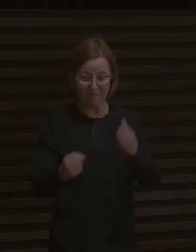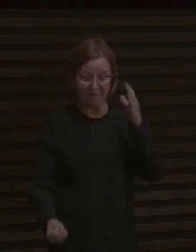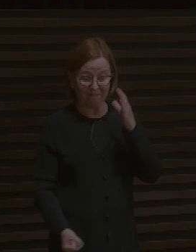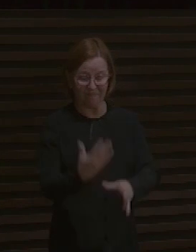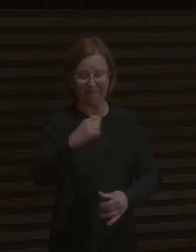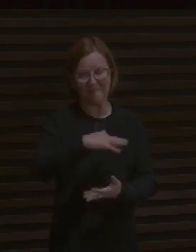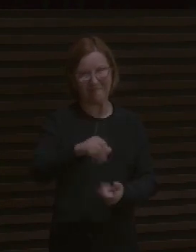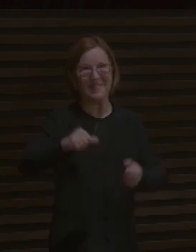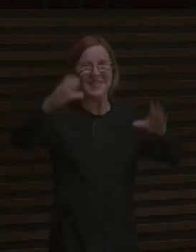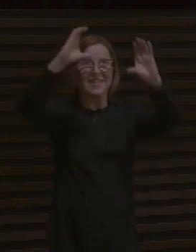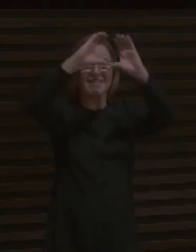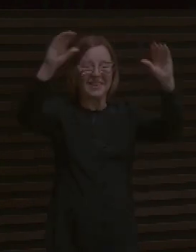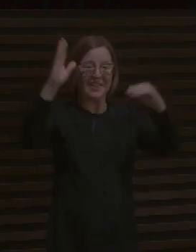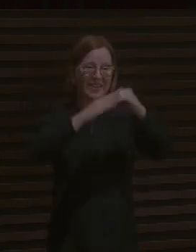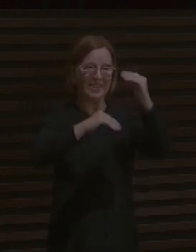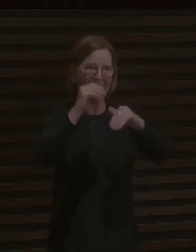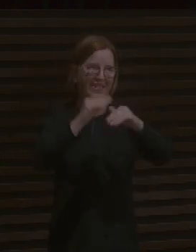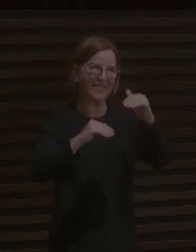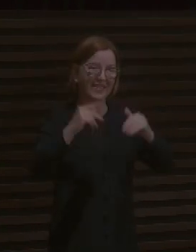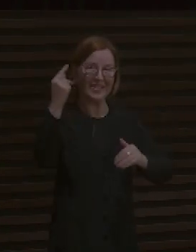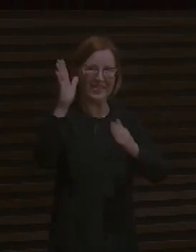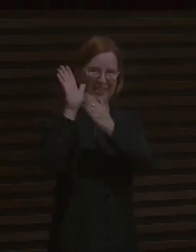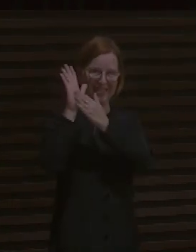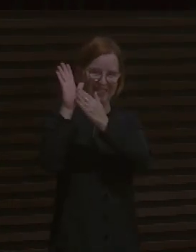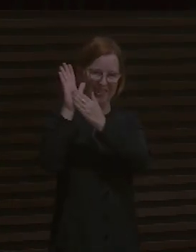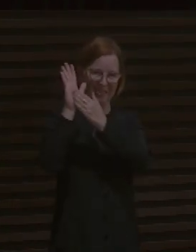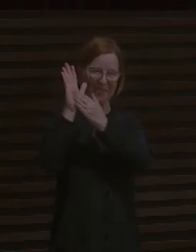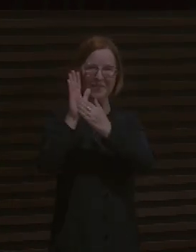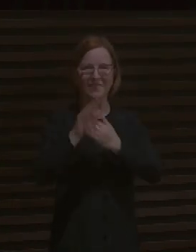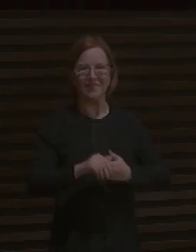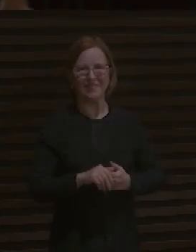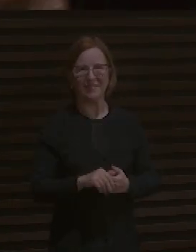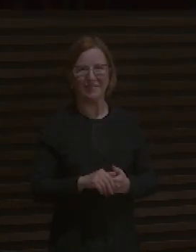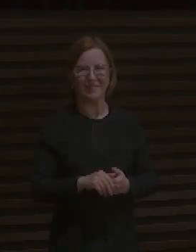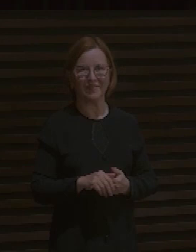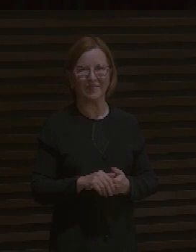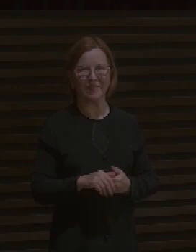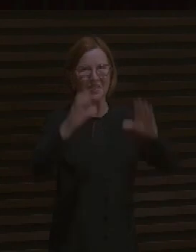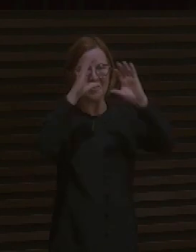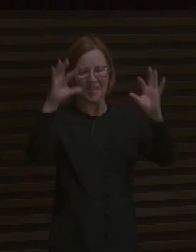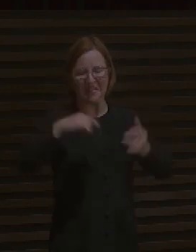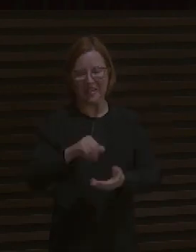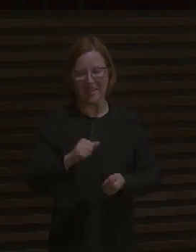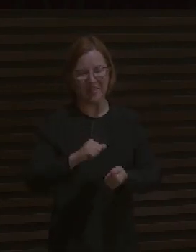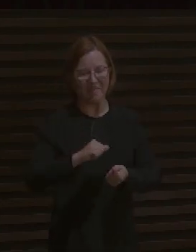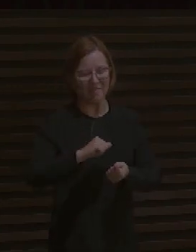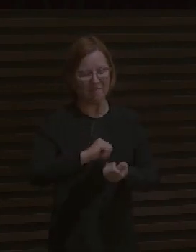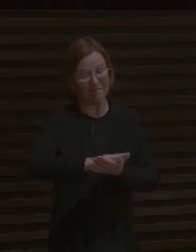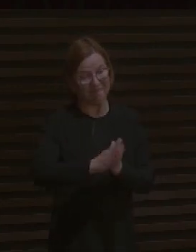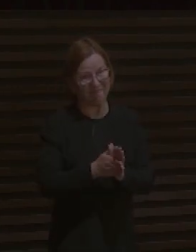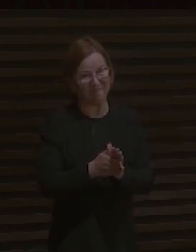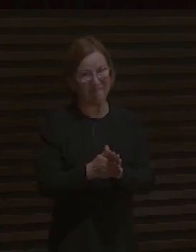os céus são obra das tuas mãos. Eles perecerão. Tu,